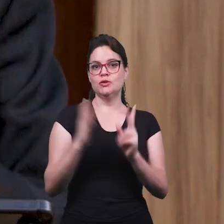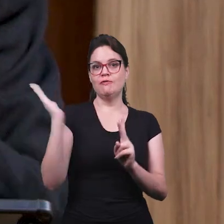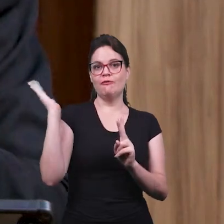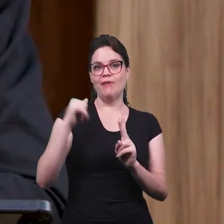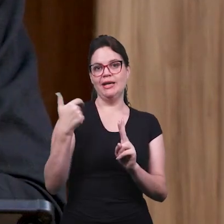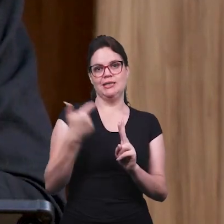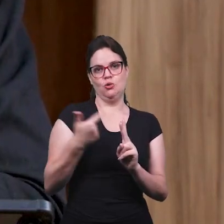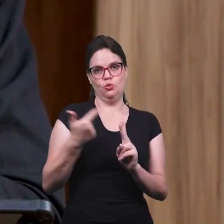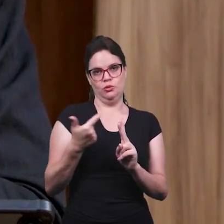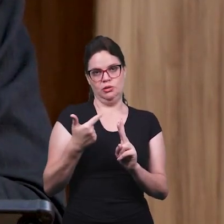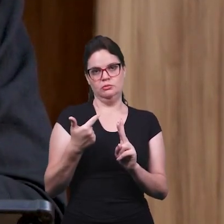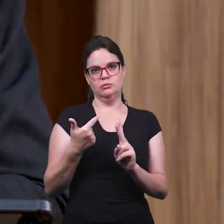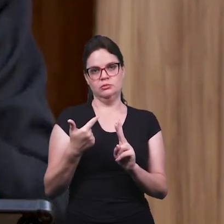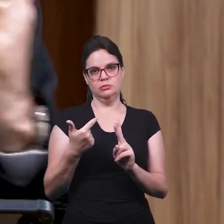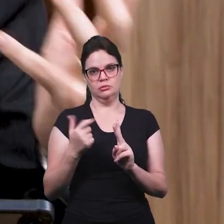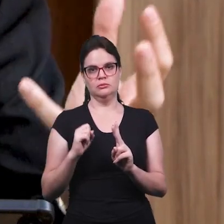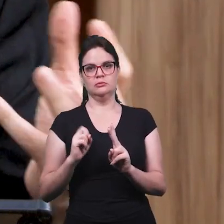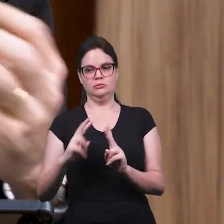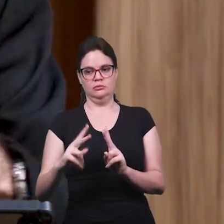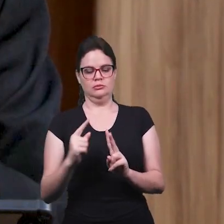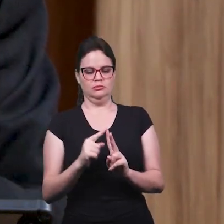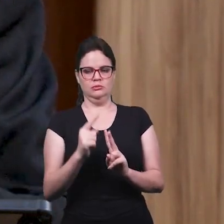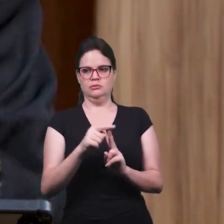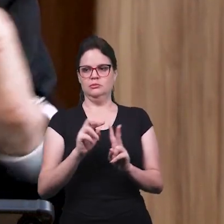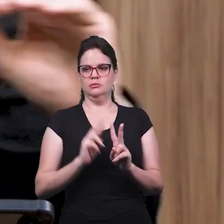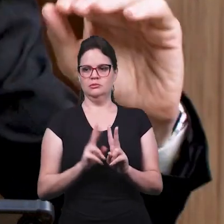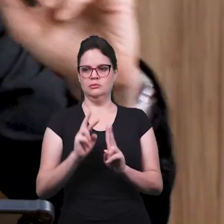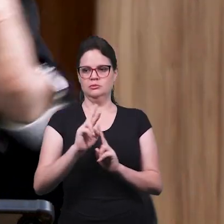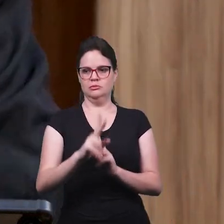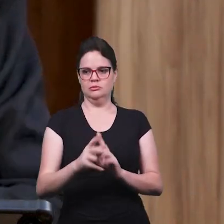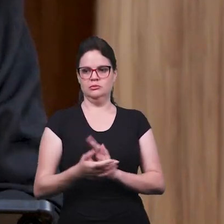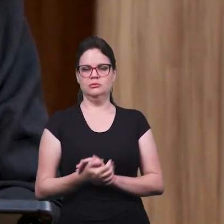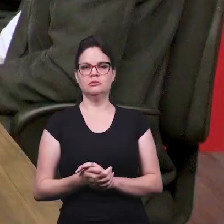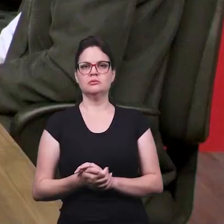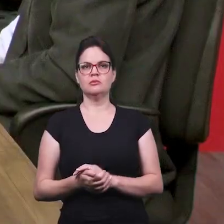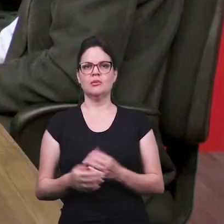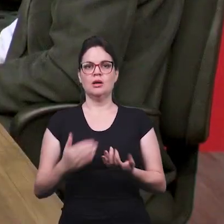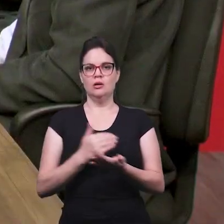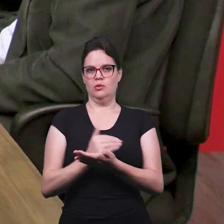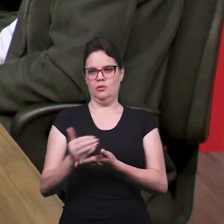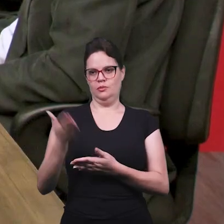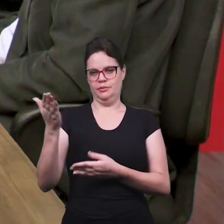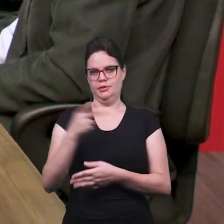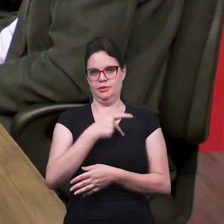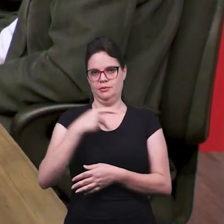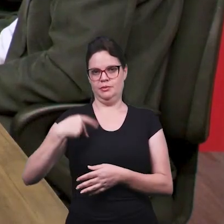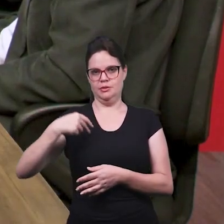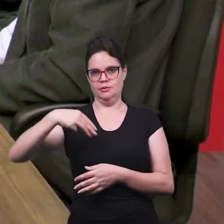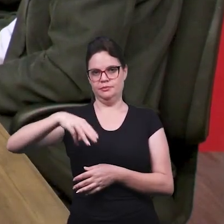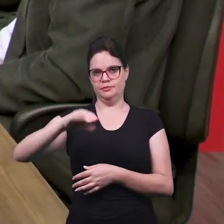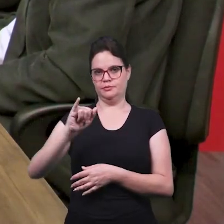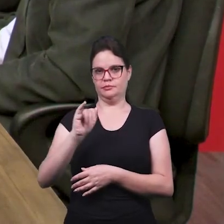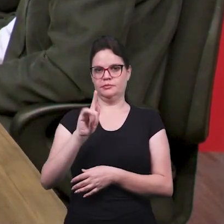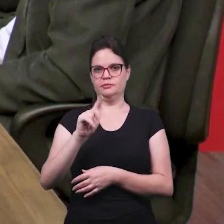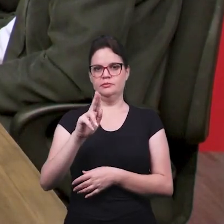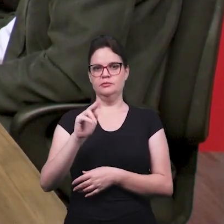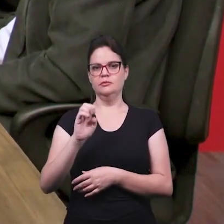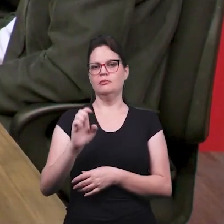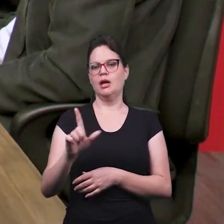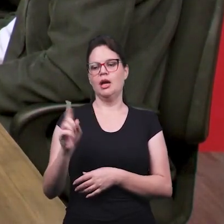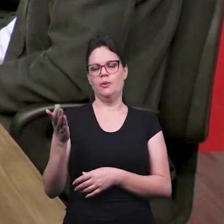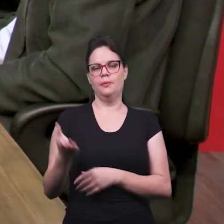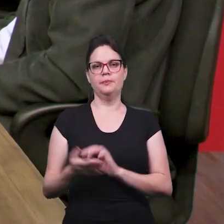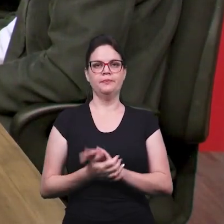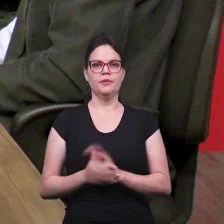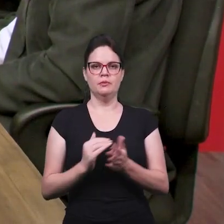e a segunda vinda de Jesus. Eu acho que a gente pode fazer uma interação. Vou começar pelo Dr. Miguel, para a gente fazer